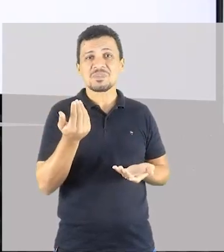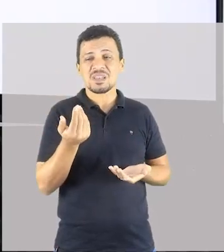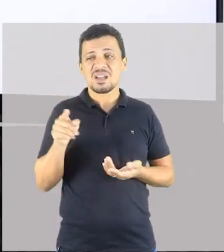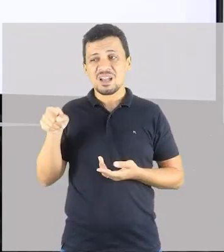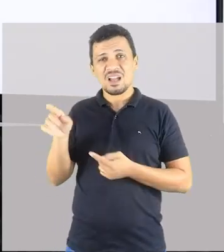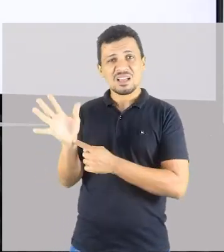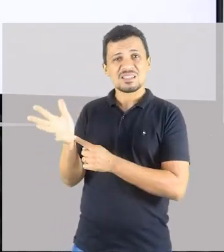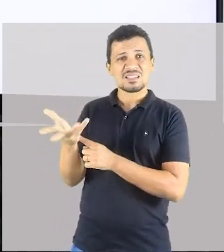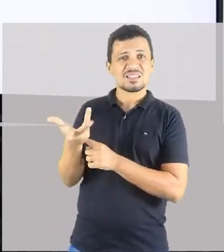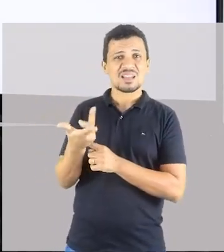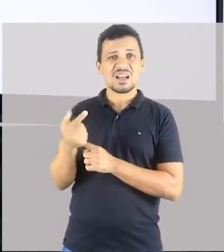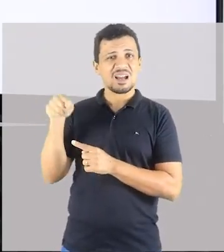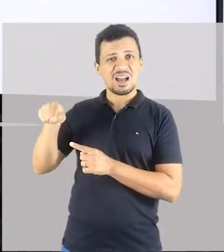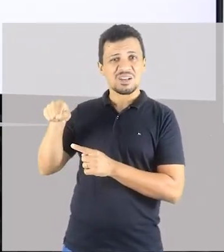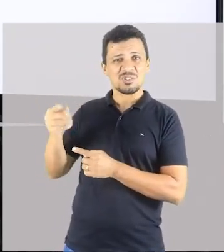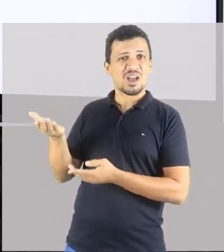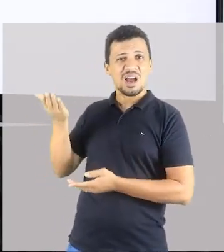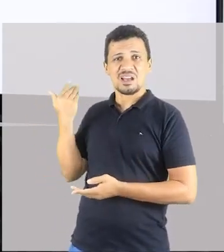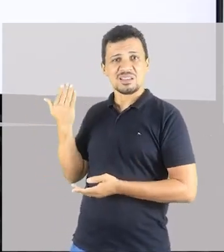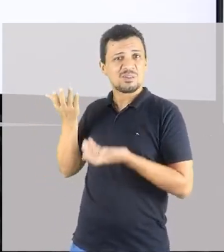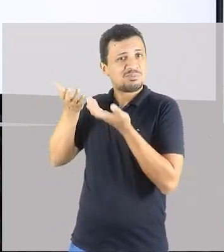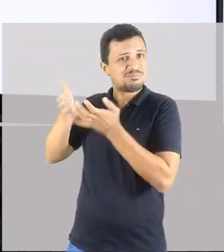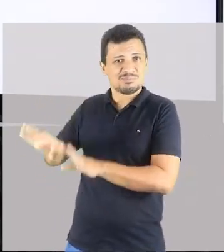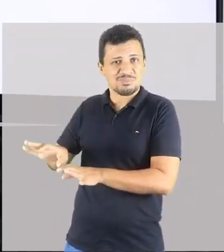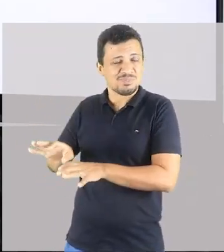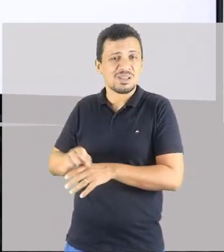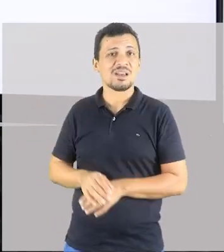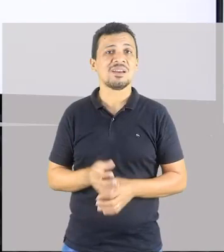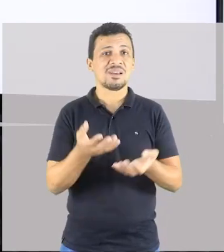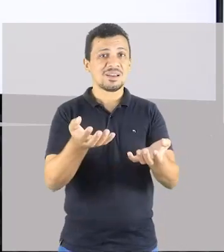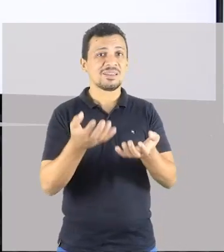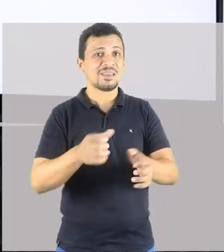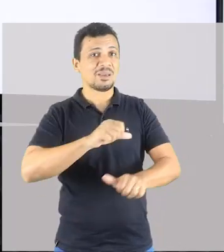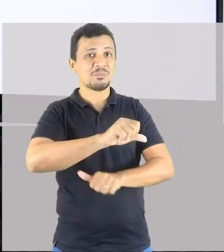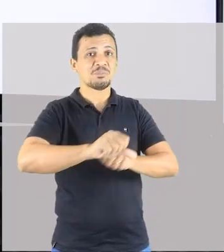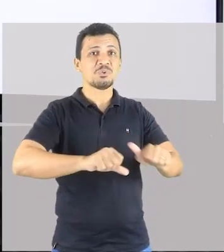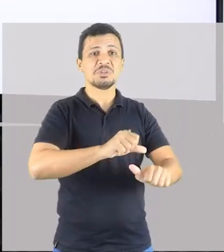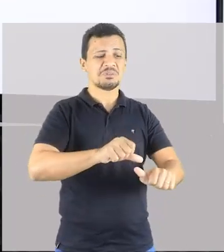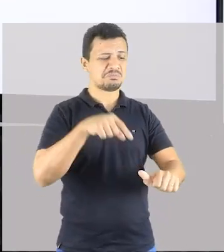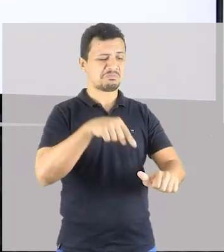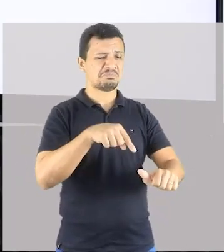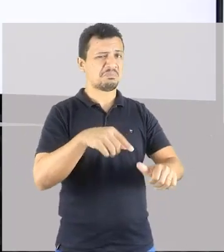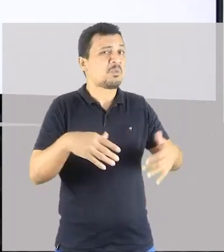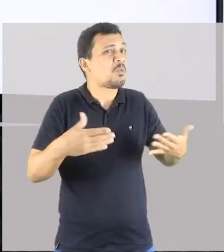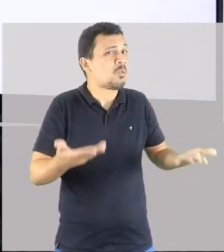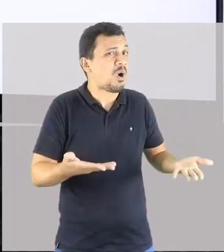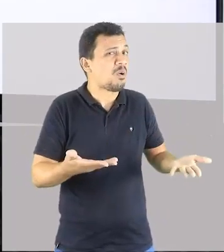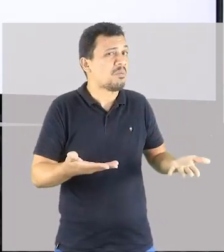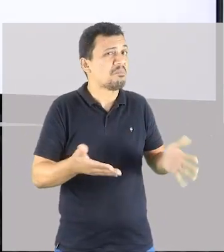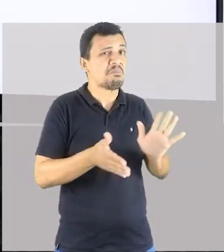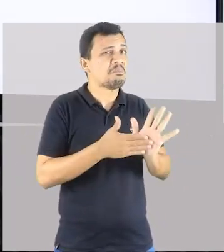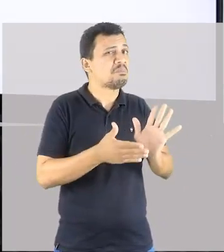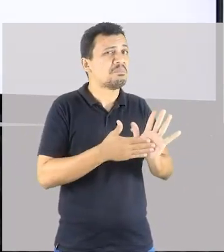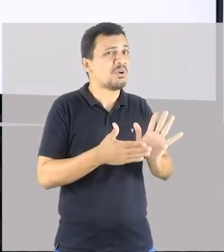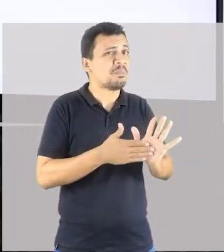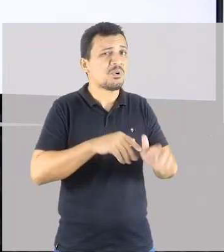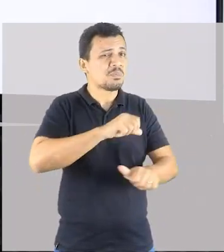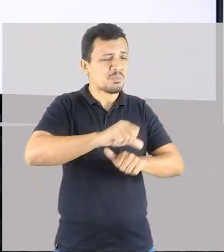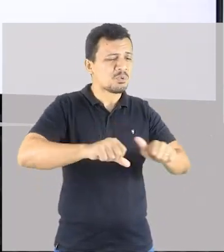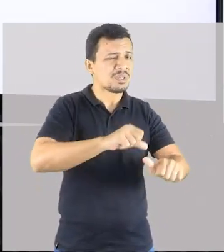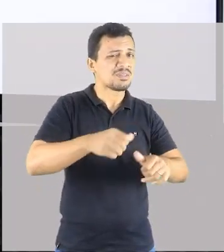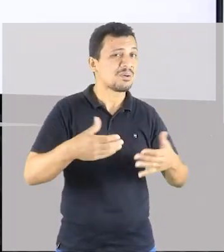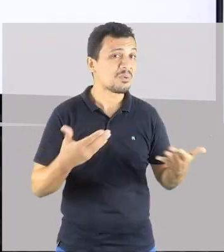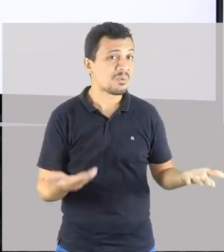arte anterior. Eles queriam mudança, certo? Mas não sabiam exatamente o que eles estavam querendo, o que eles estavam